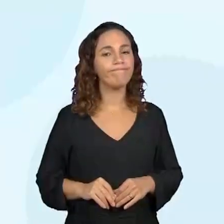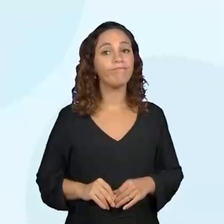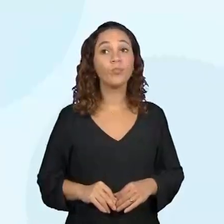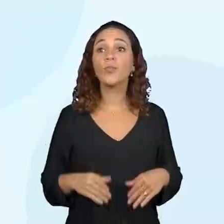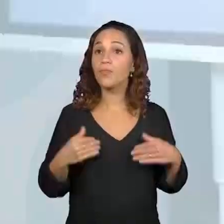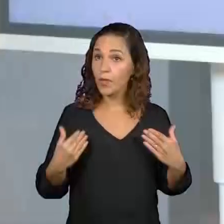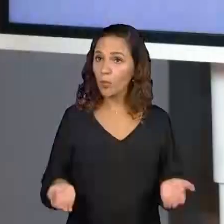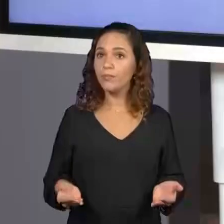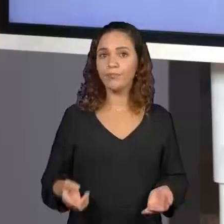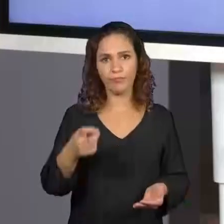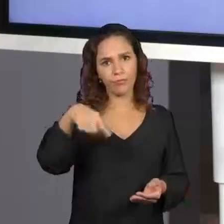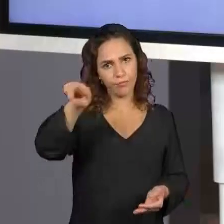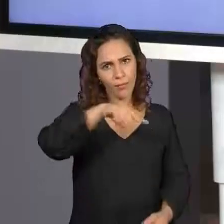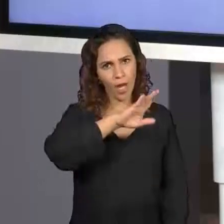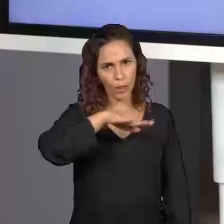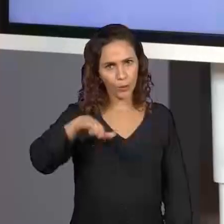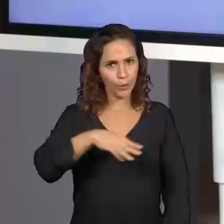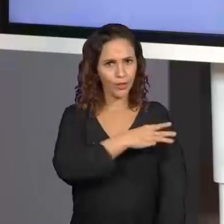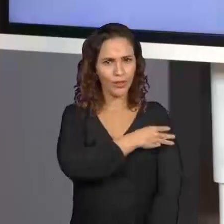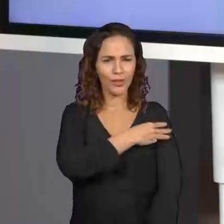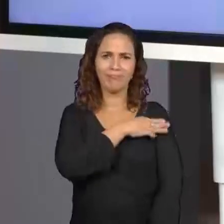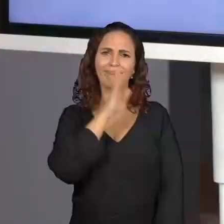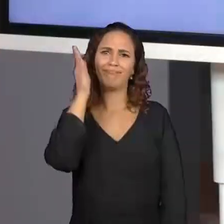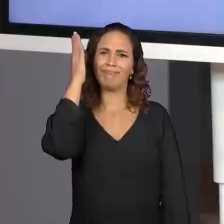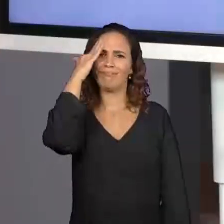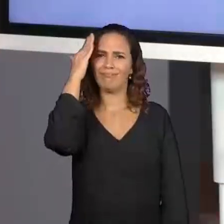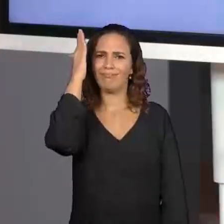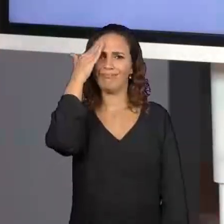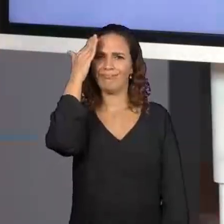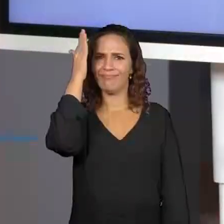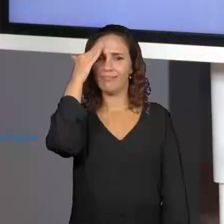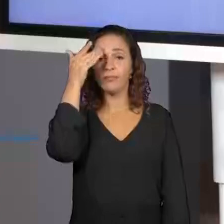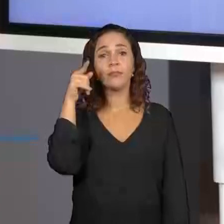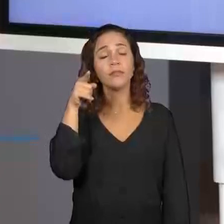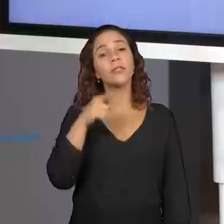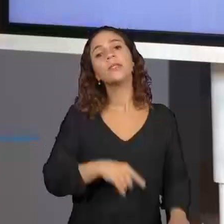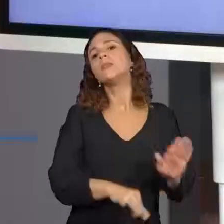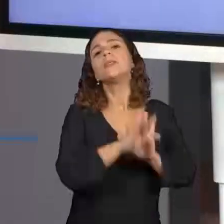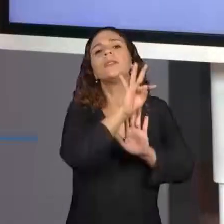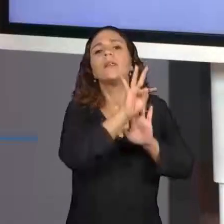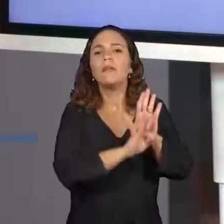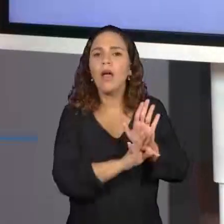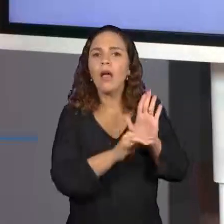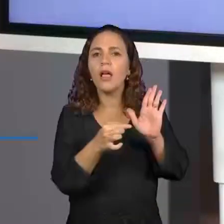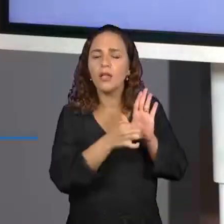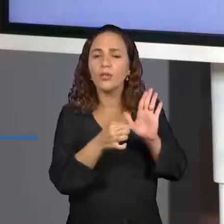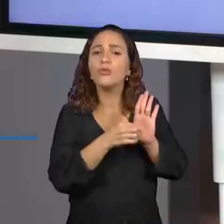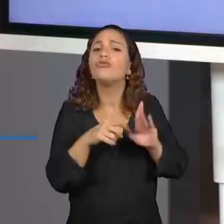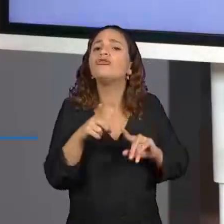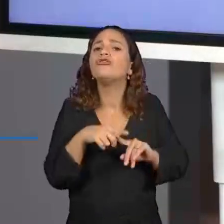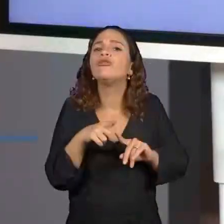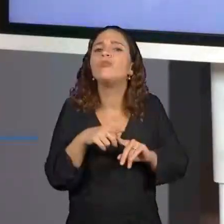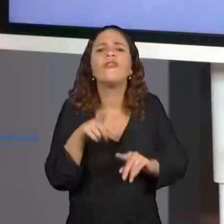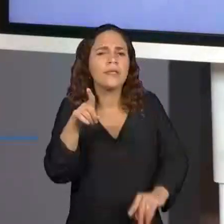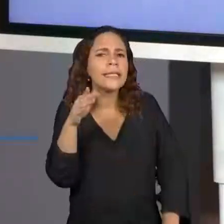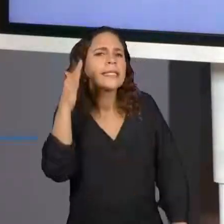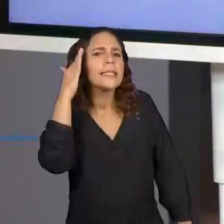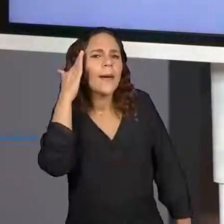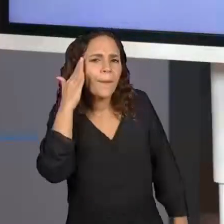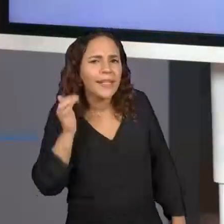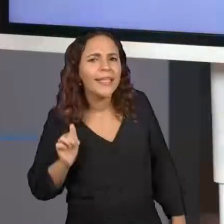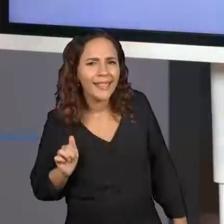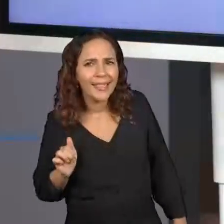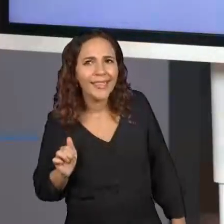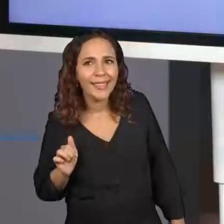você é estudante do terceiro ano, você já sabe que tem um gênero textual que chama Você Sabia Que? Para